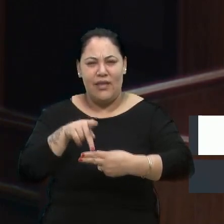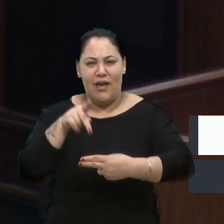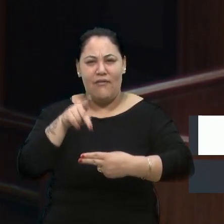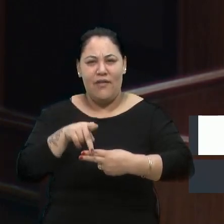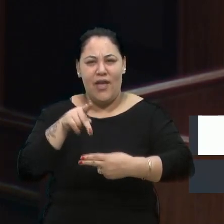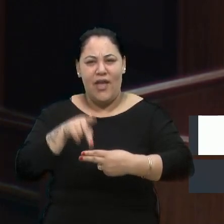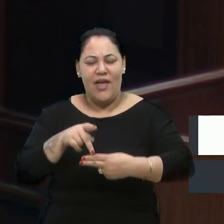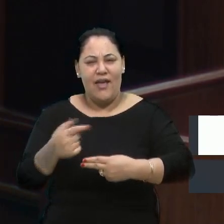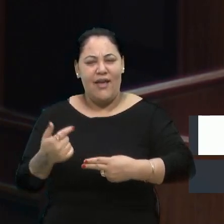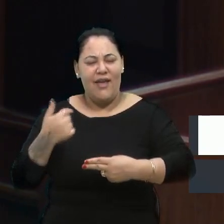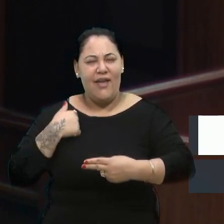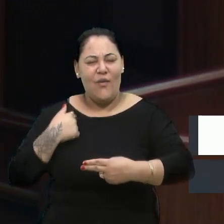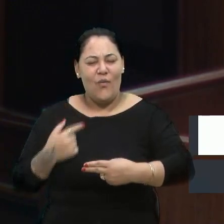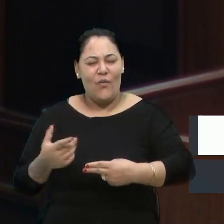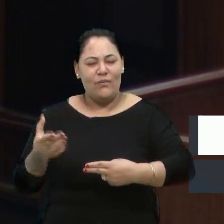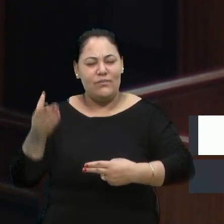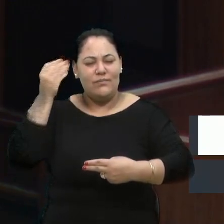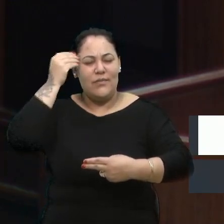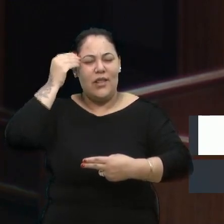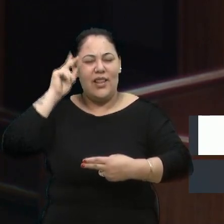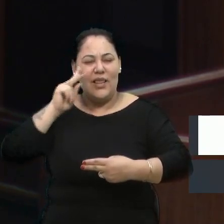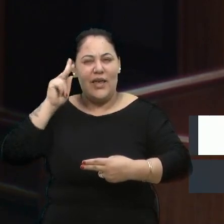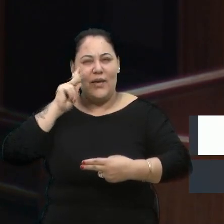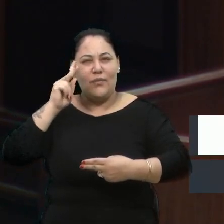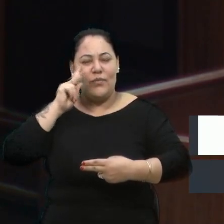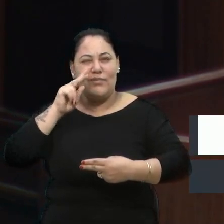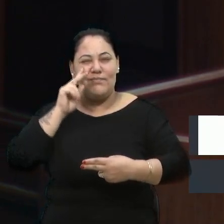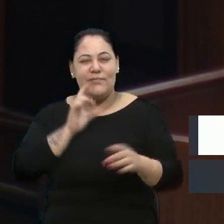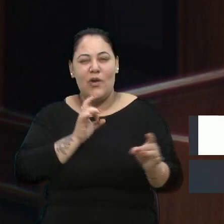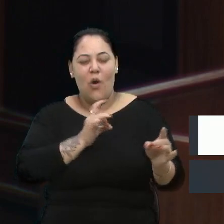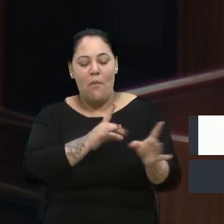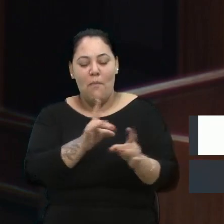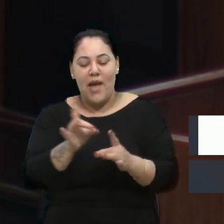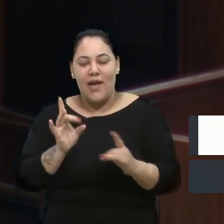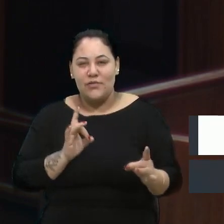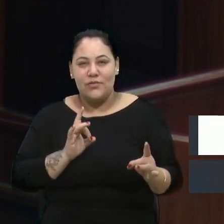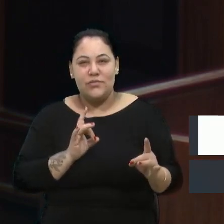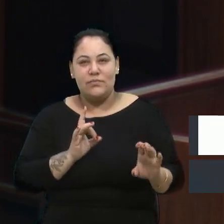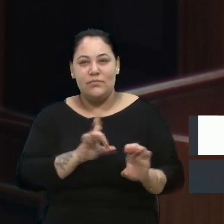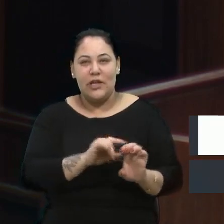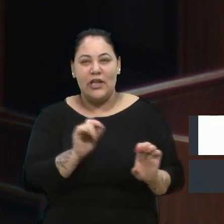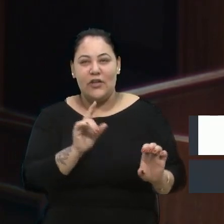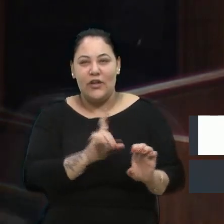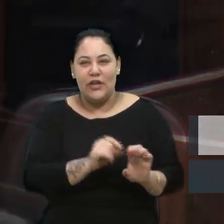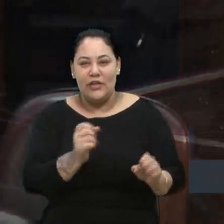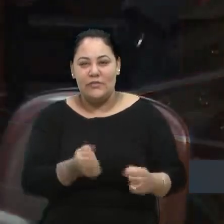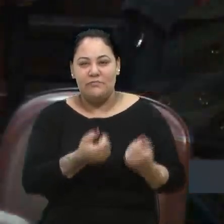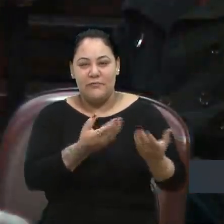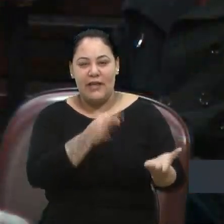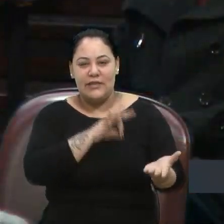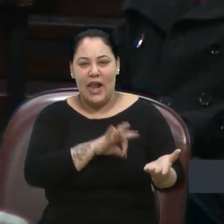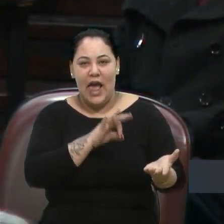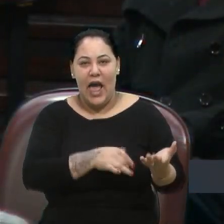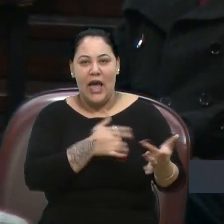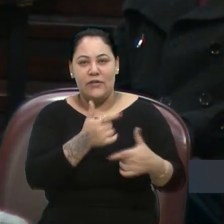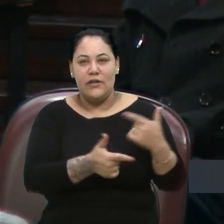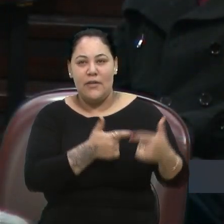de comércio, de reinvenção, de empreendedorismo, de geração de emprego e renda,